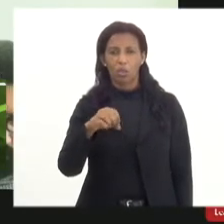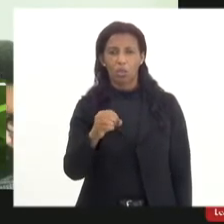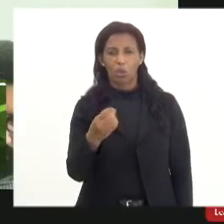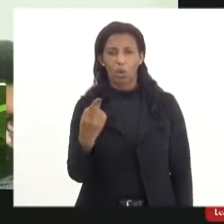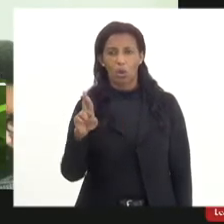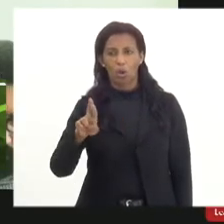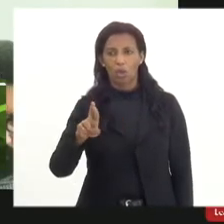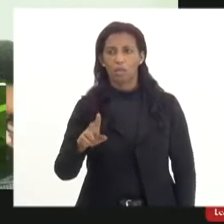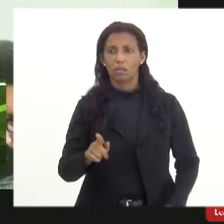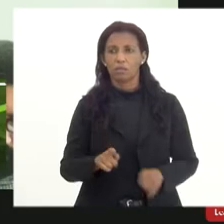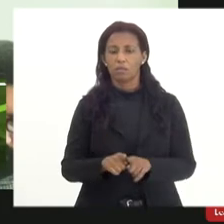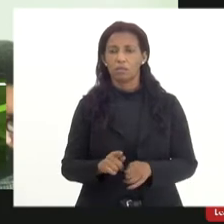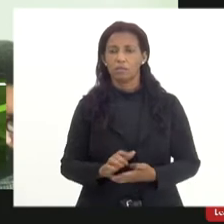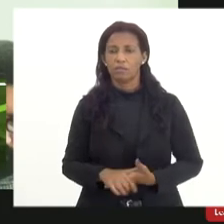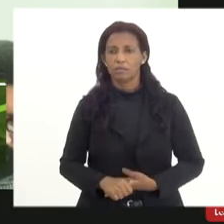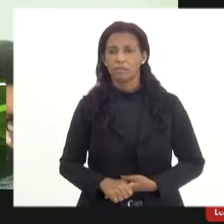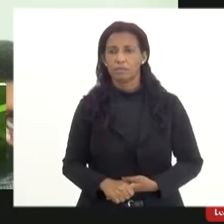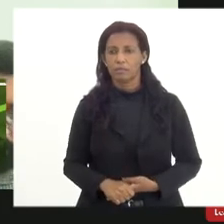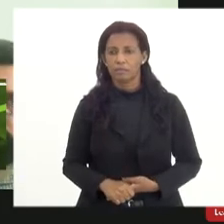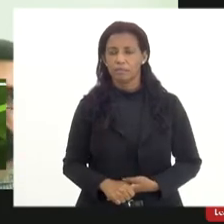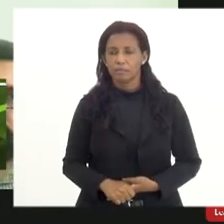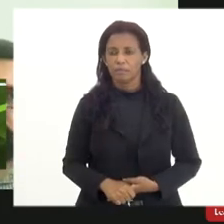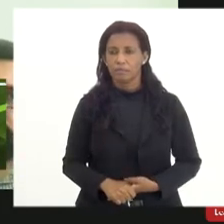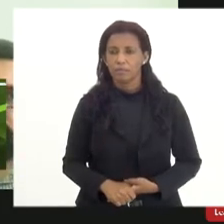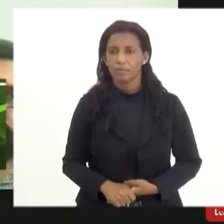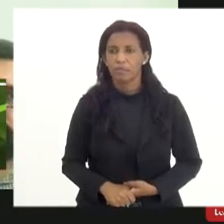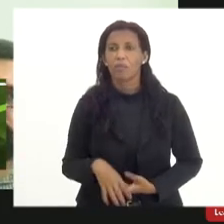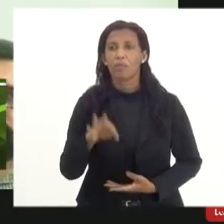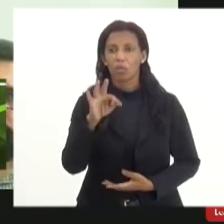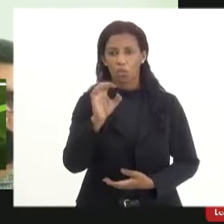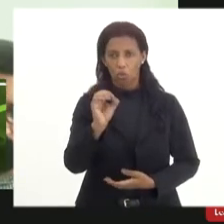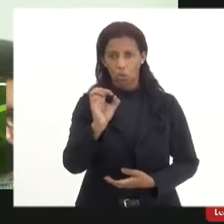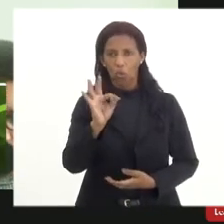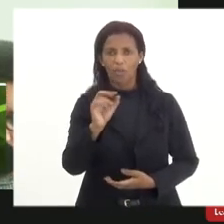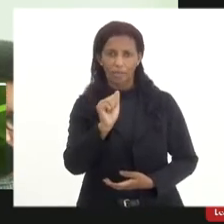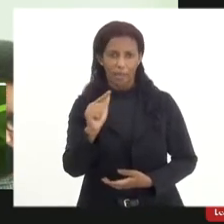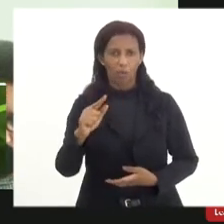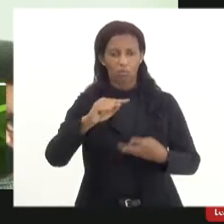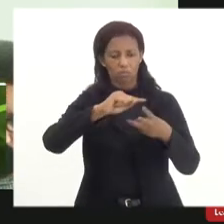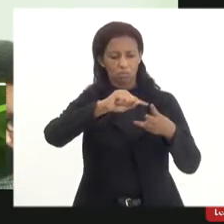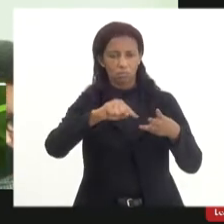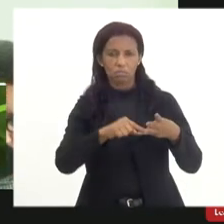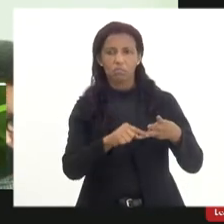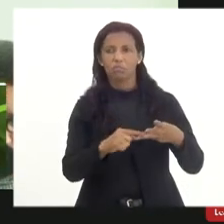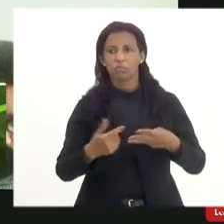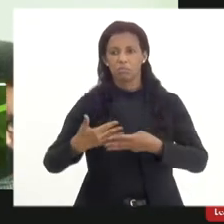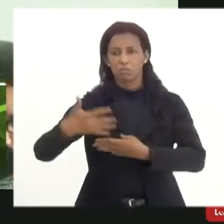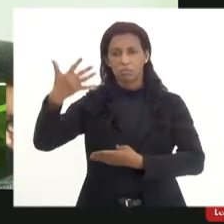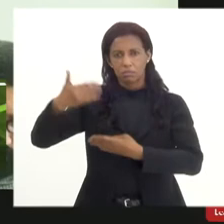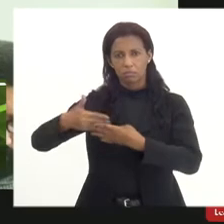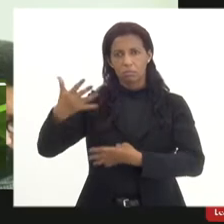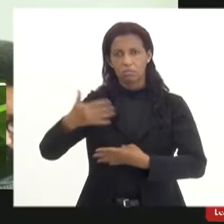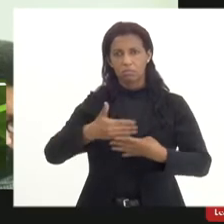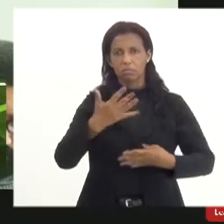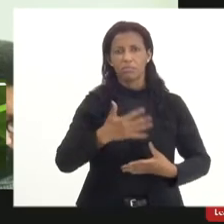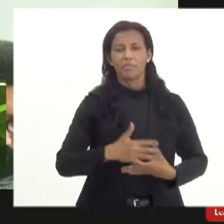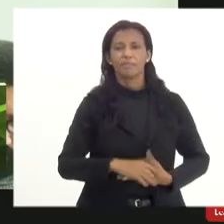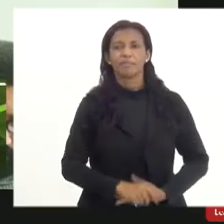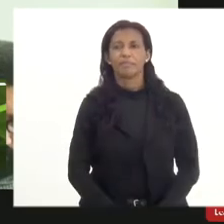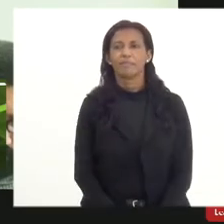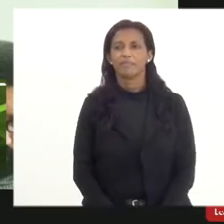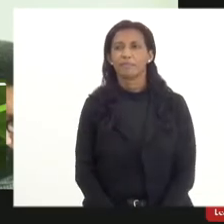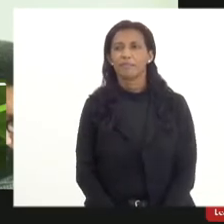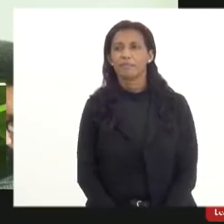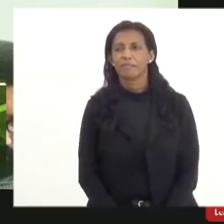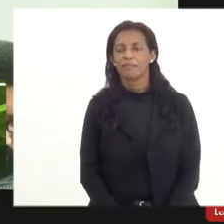primeiro a Shell, segundo a Equinor e a Total Energies. Ok, perfeito.